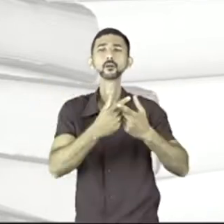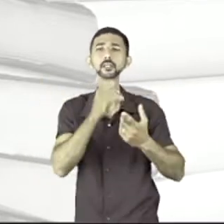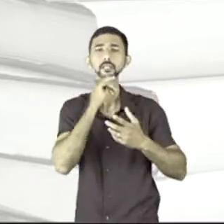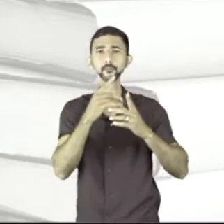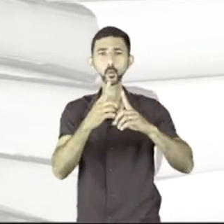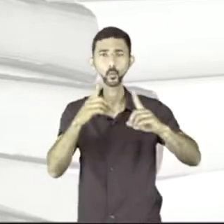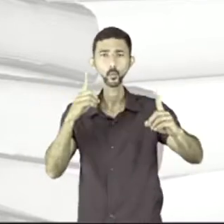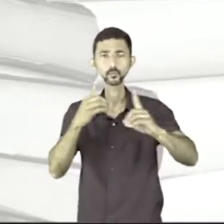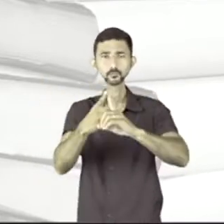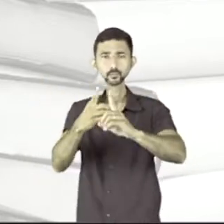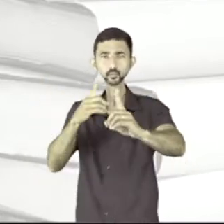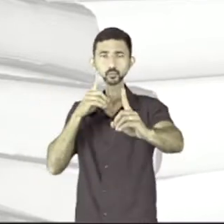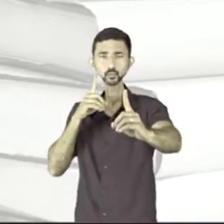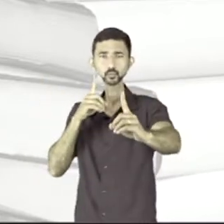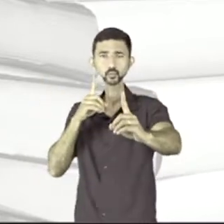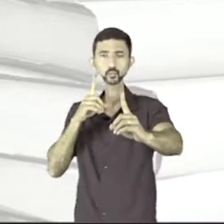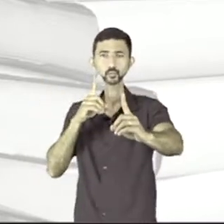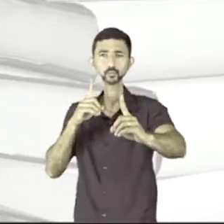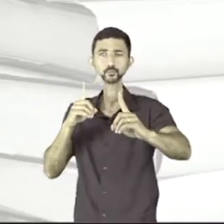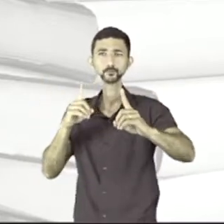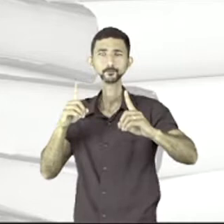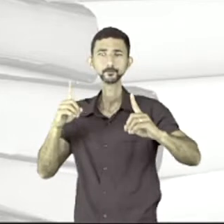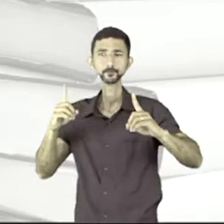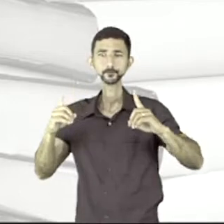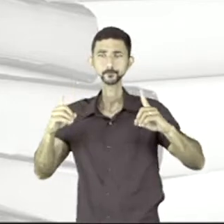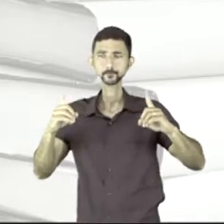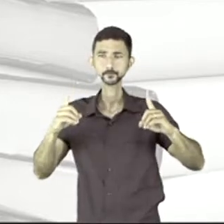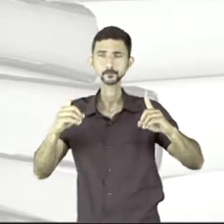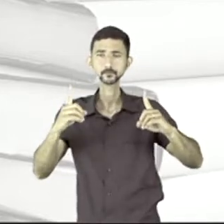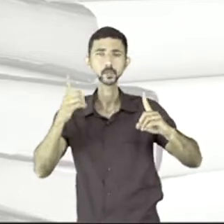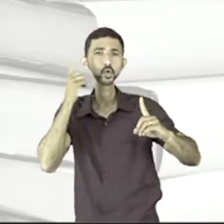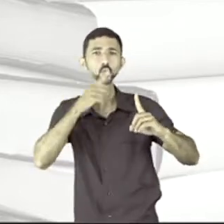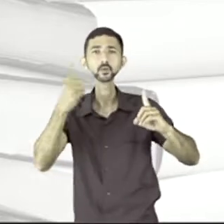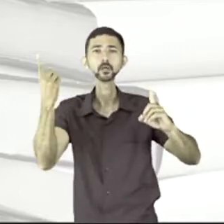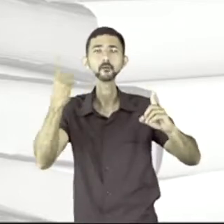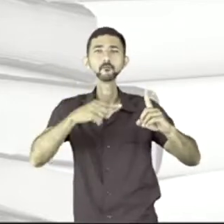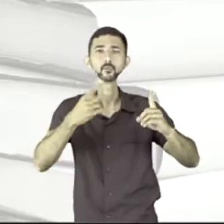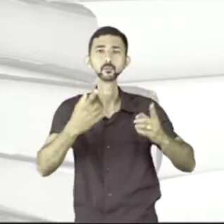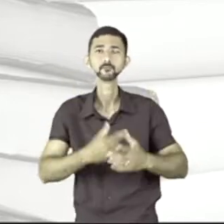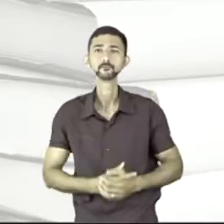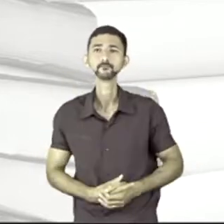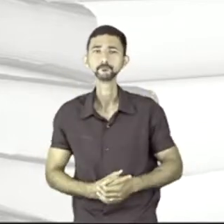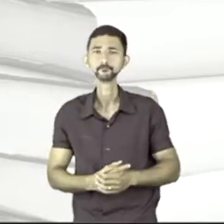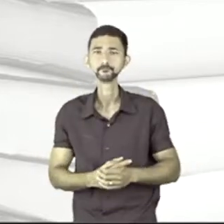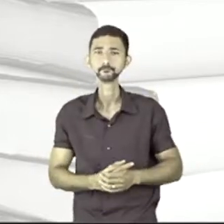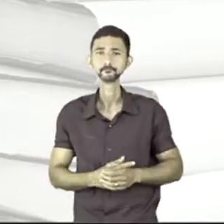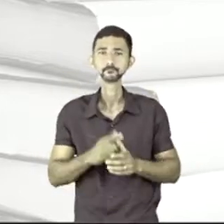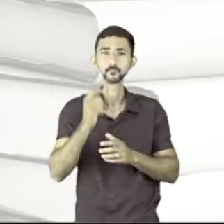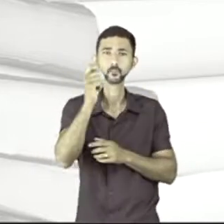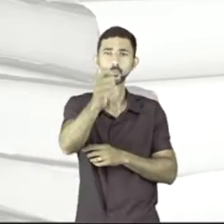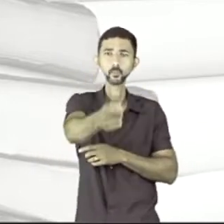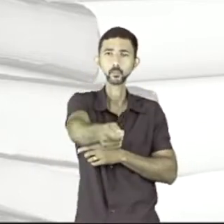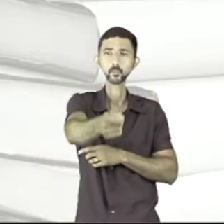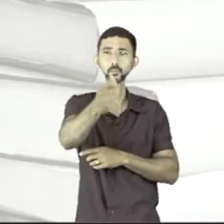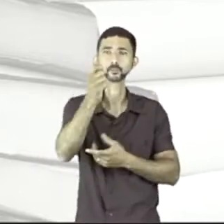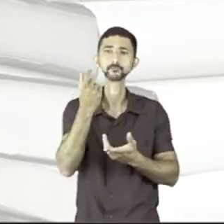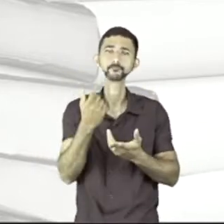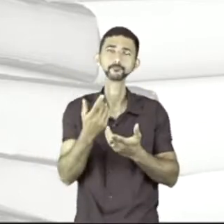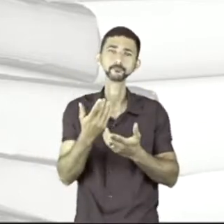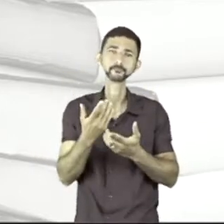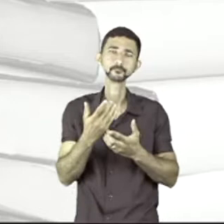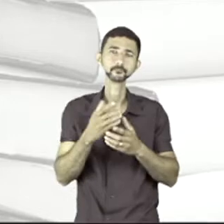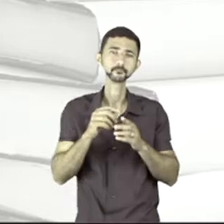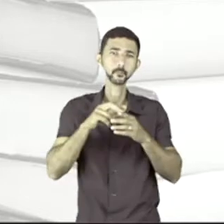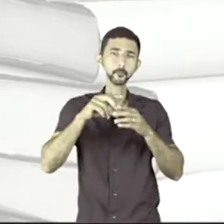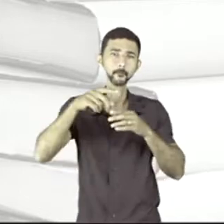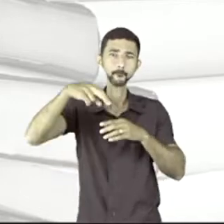fica a uma distância tão grande que você não consegue atingir o seu adversário apenas esticando os seus braços e